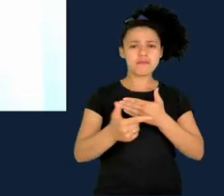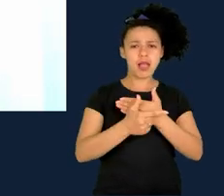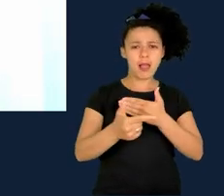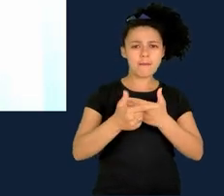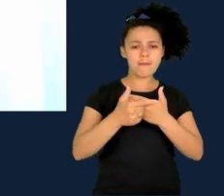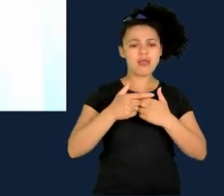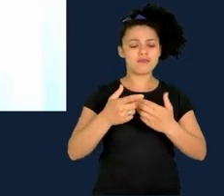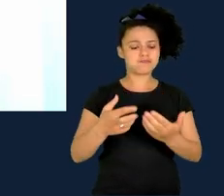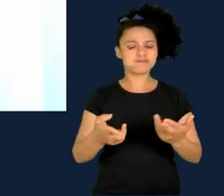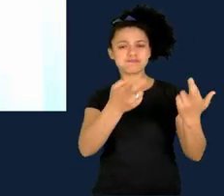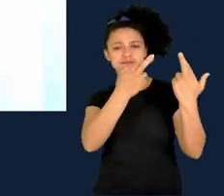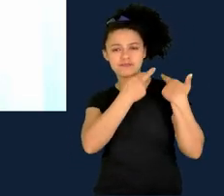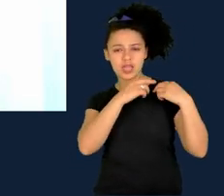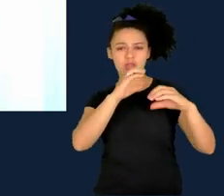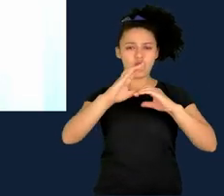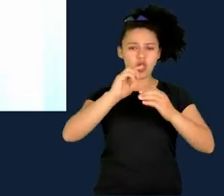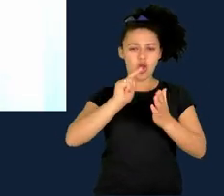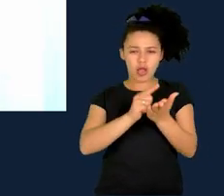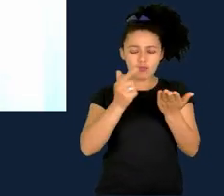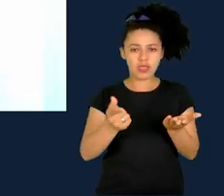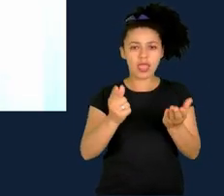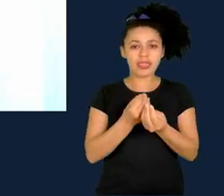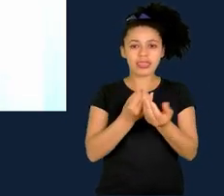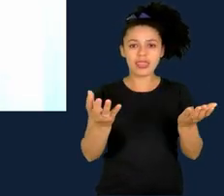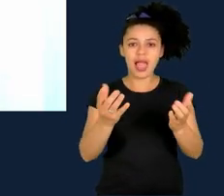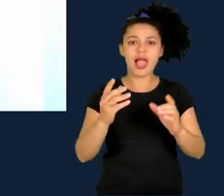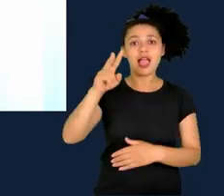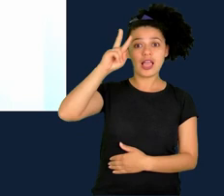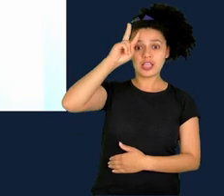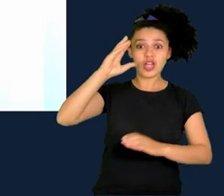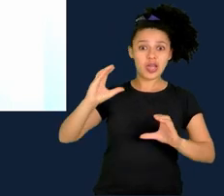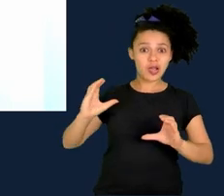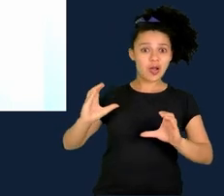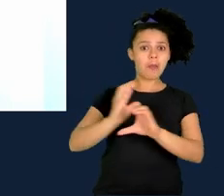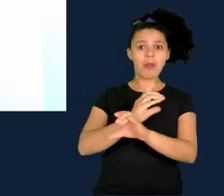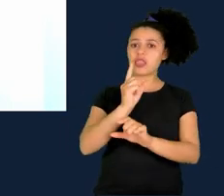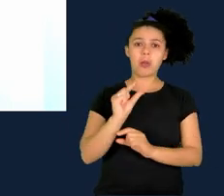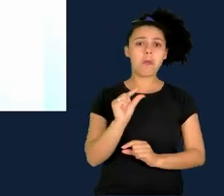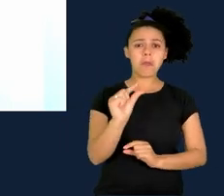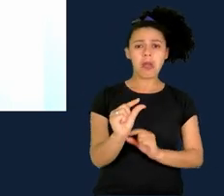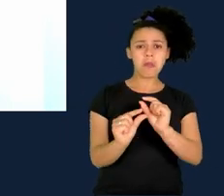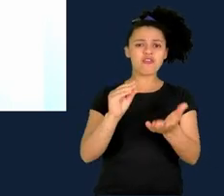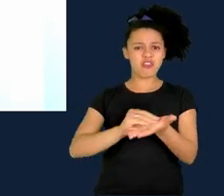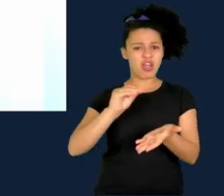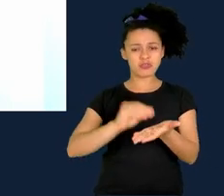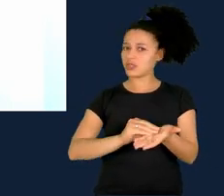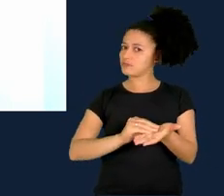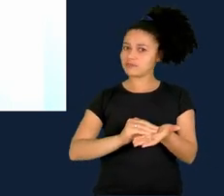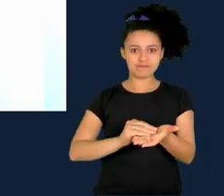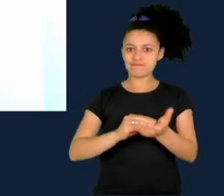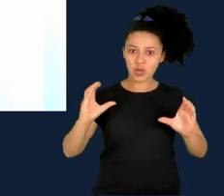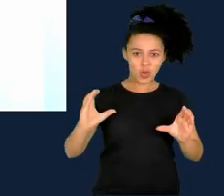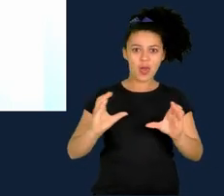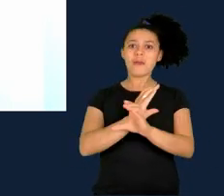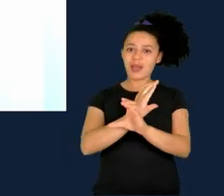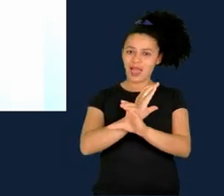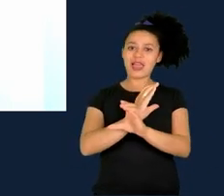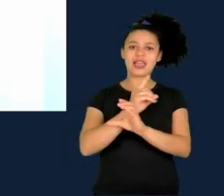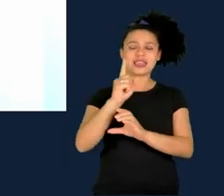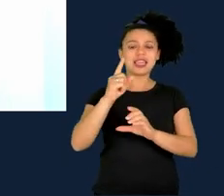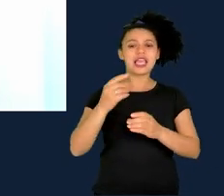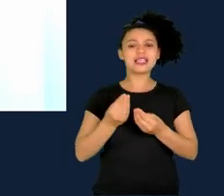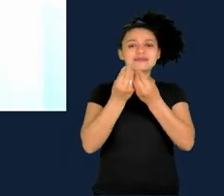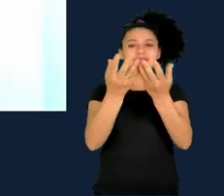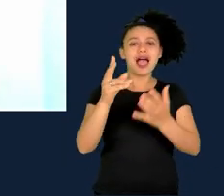é oferecer a história completa. E oferecendo a história completa implica, oferecer a história